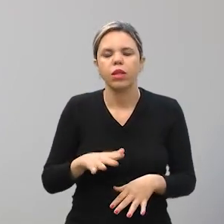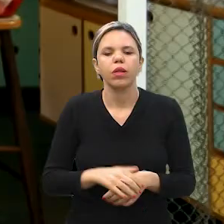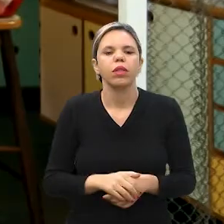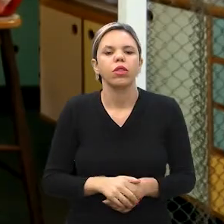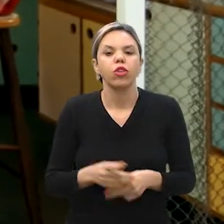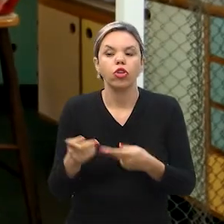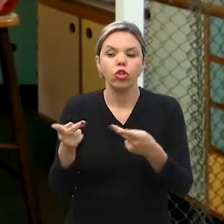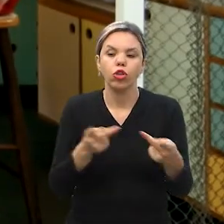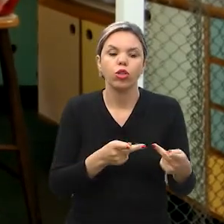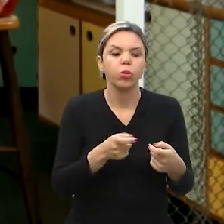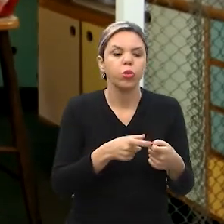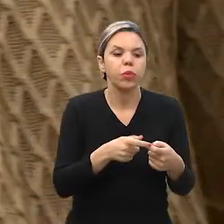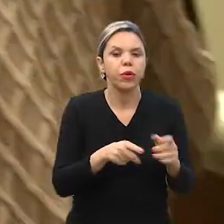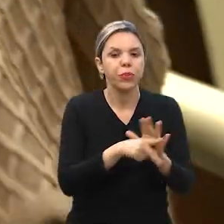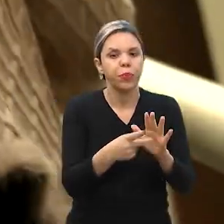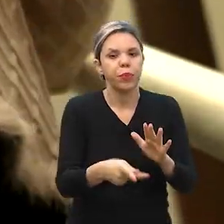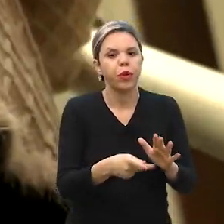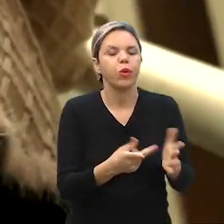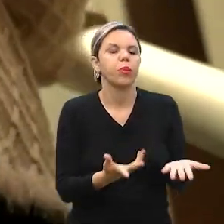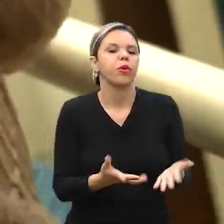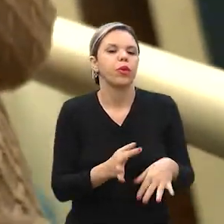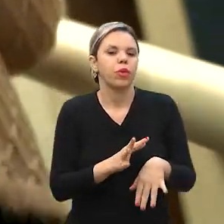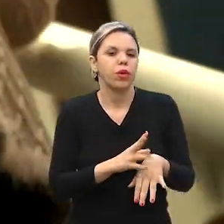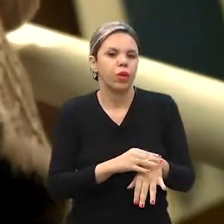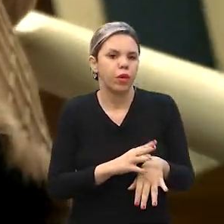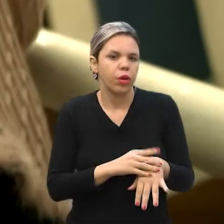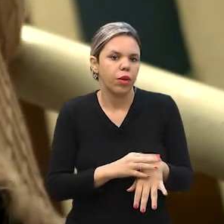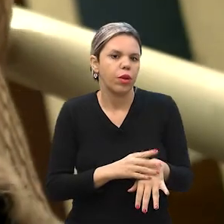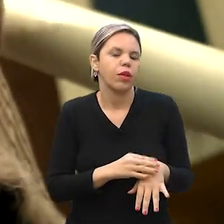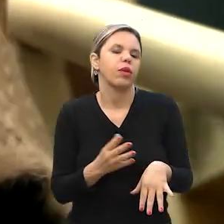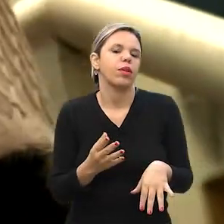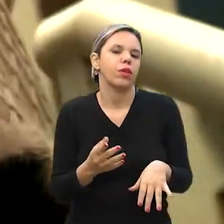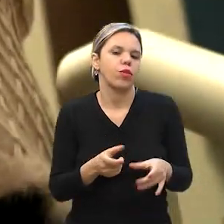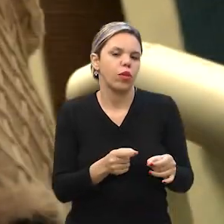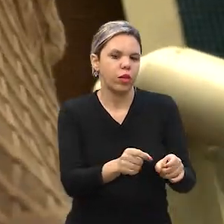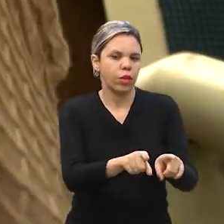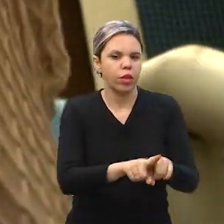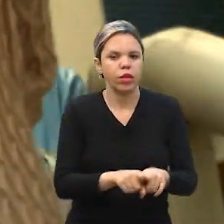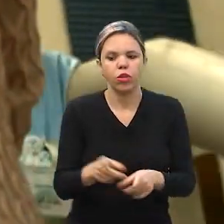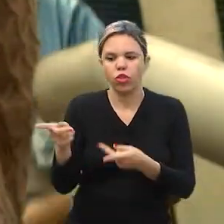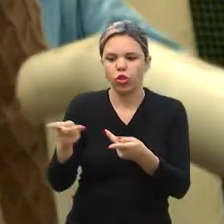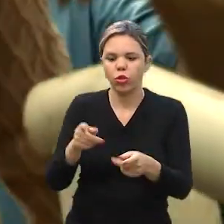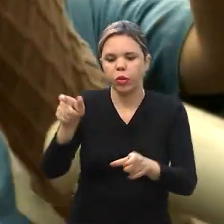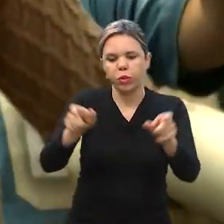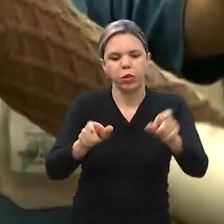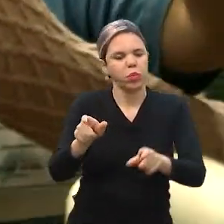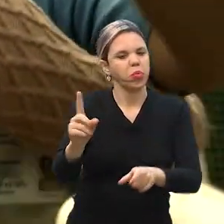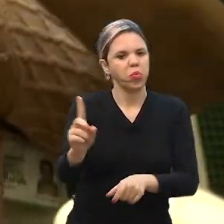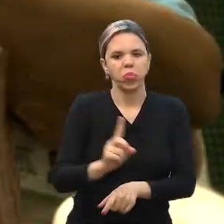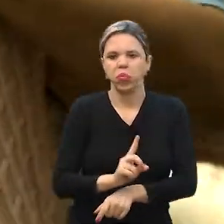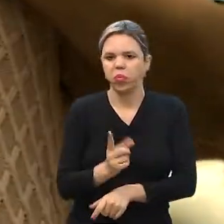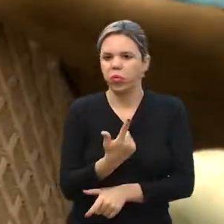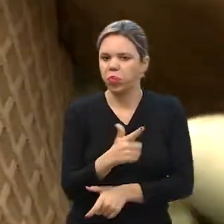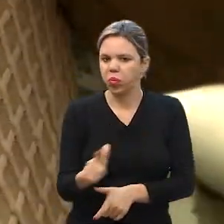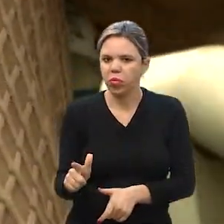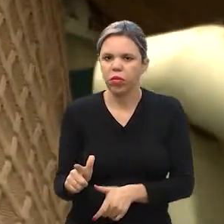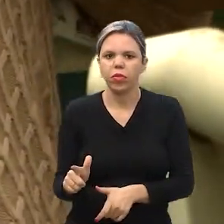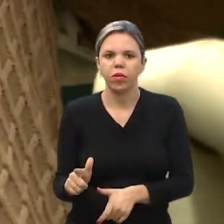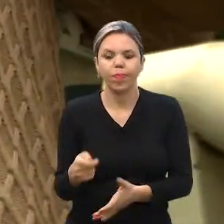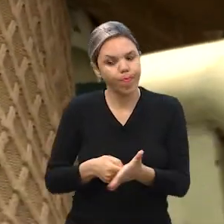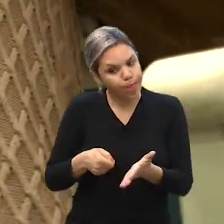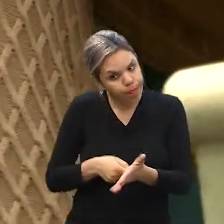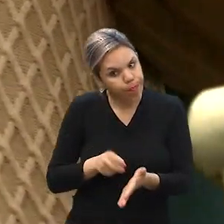da hematologia. Olha, eu já chamei, o fulano não está, o ciclano não vem, etc. Falei: